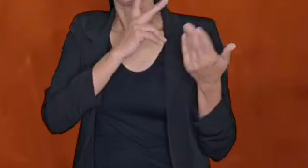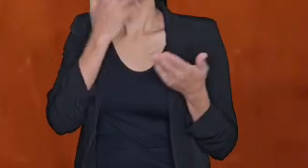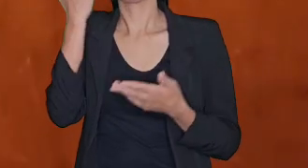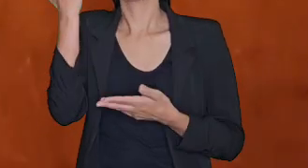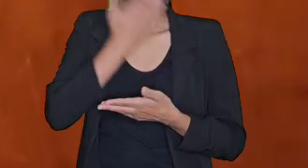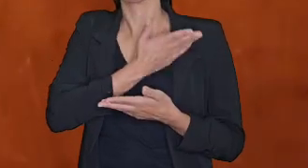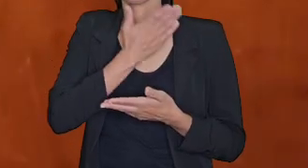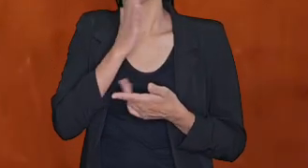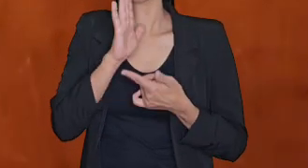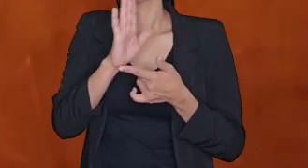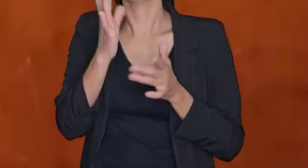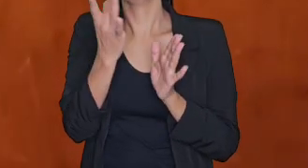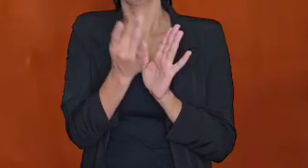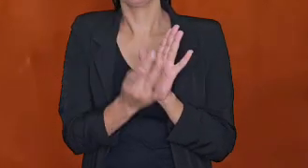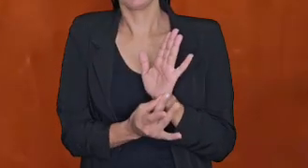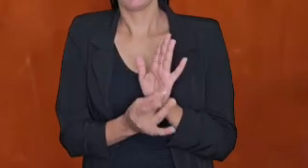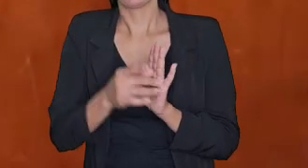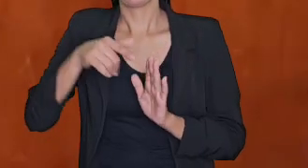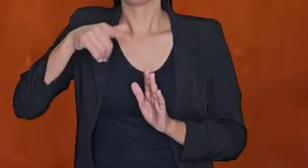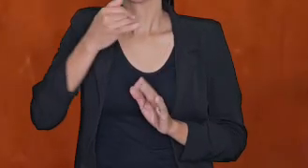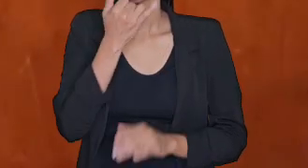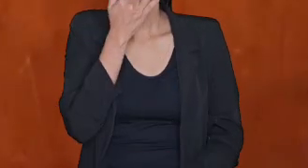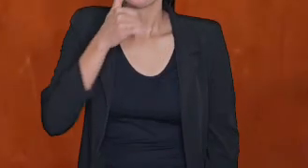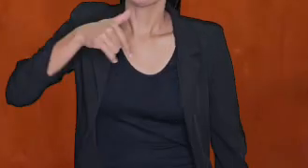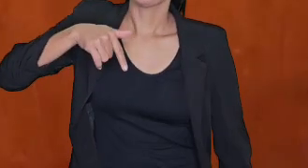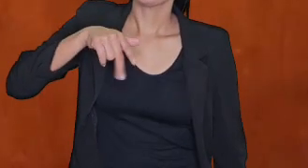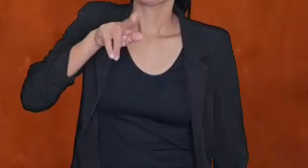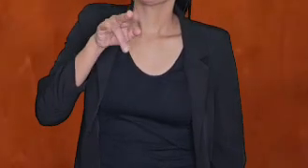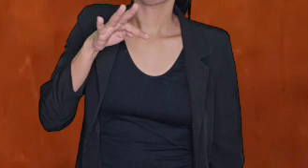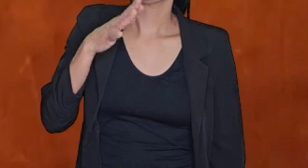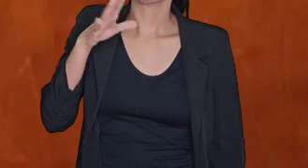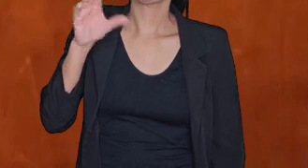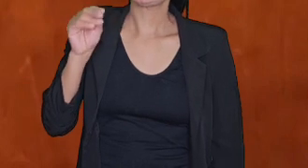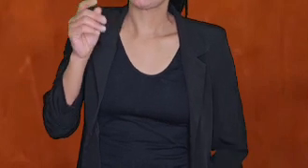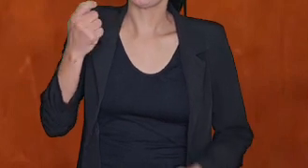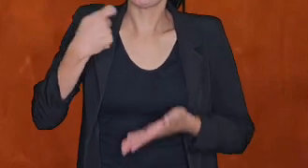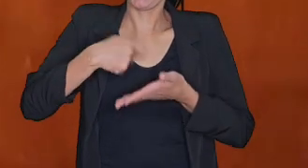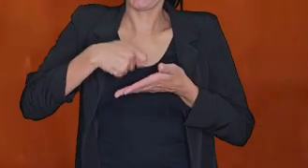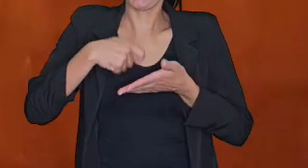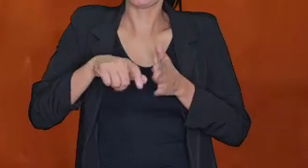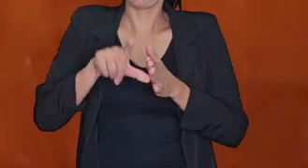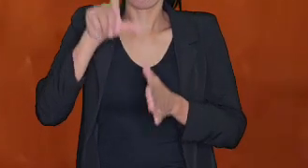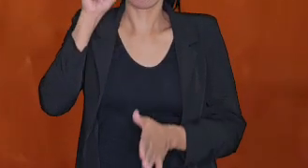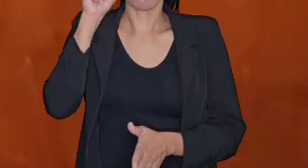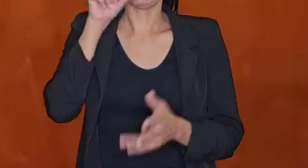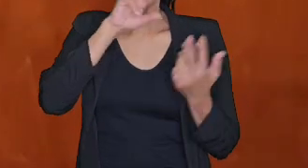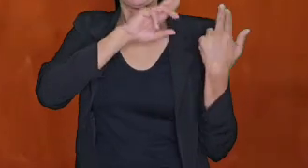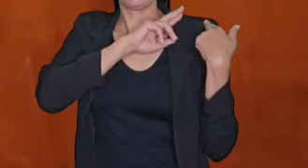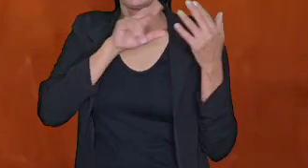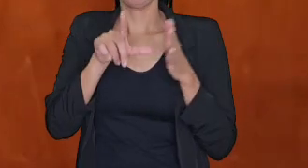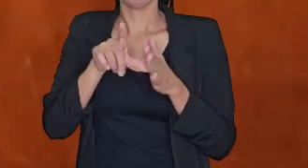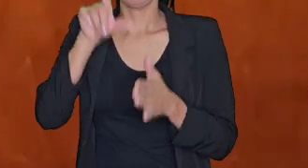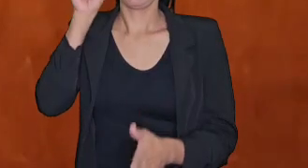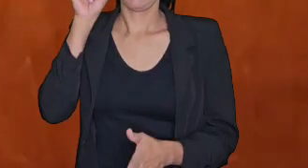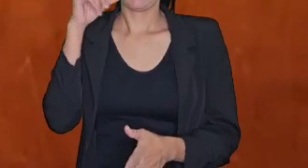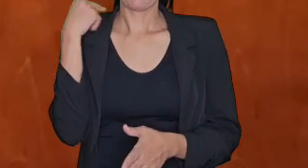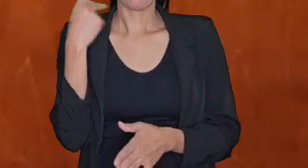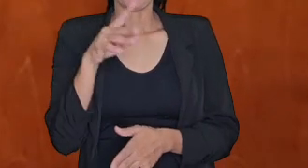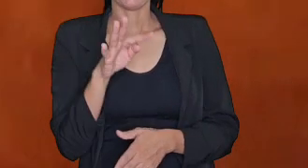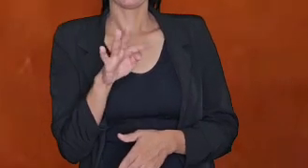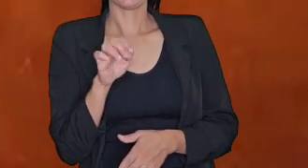descrição detalhada das obrigações e quitação de prova. Desculpa, quitação daquela obrigação